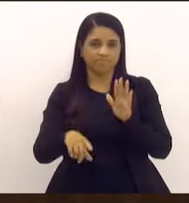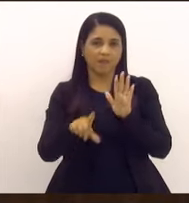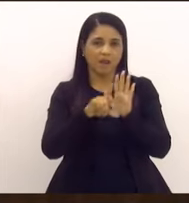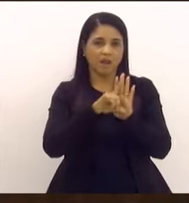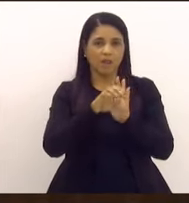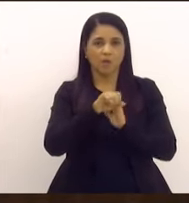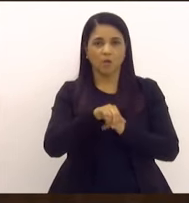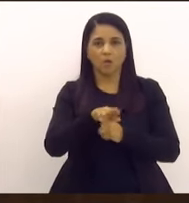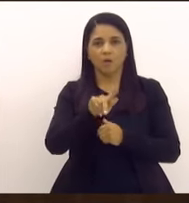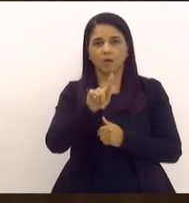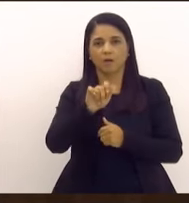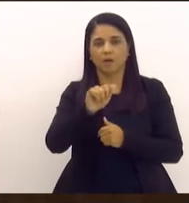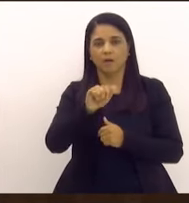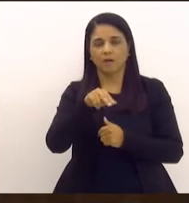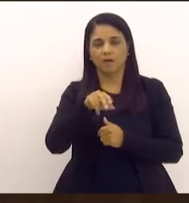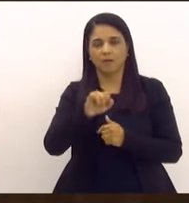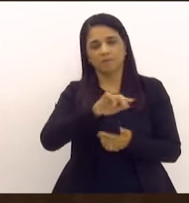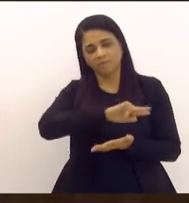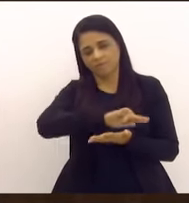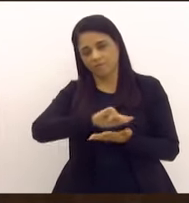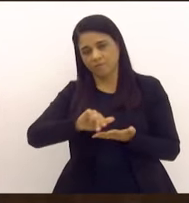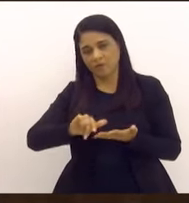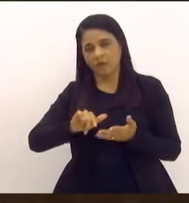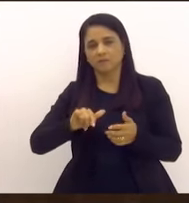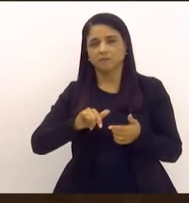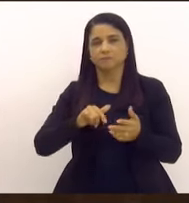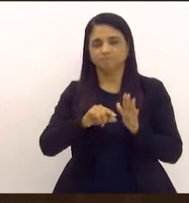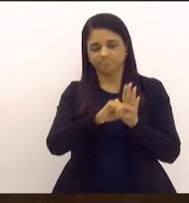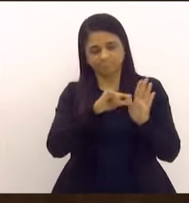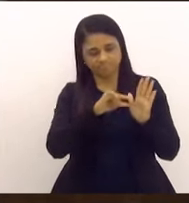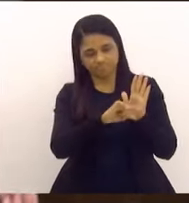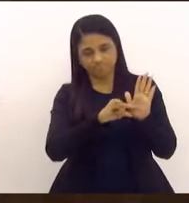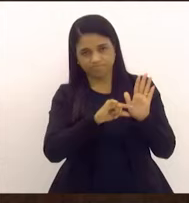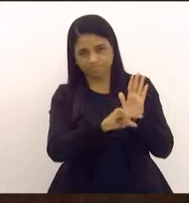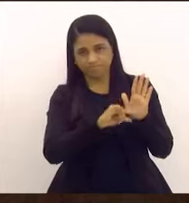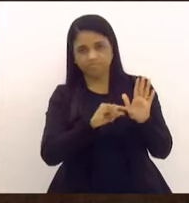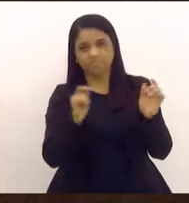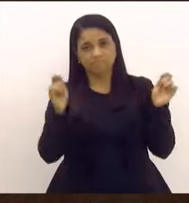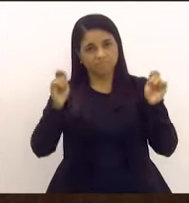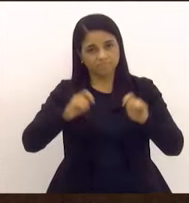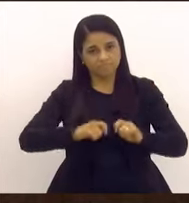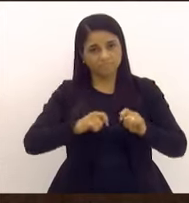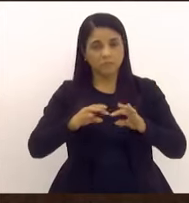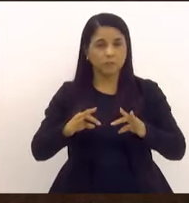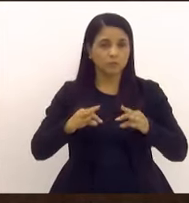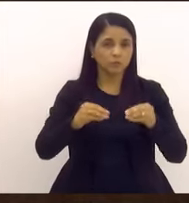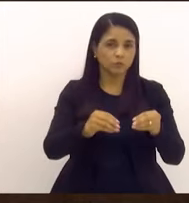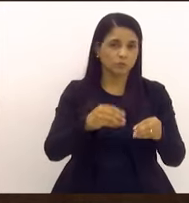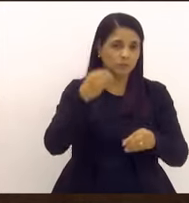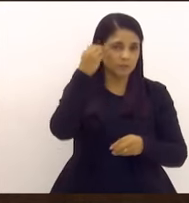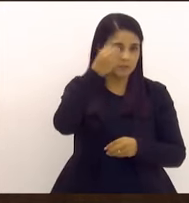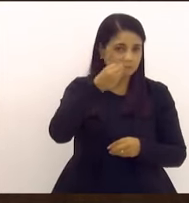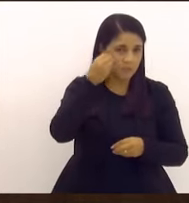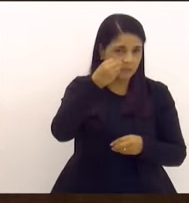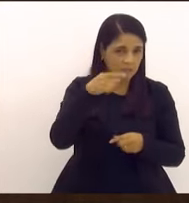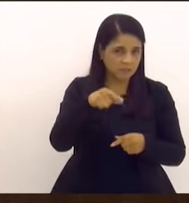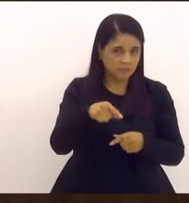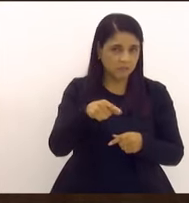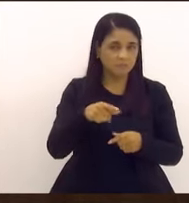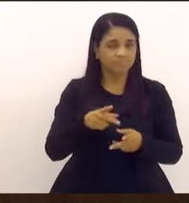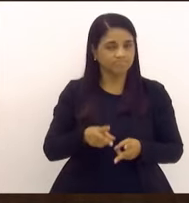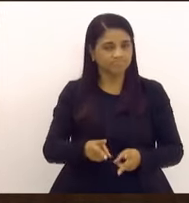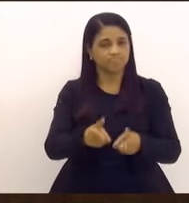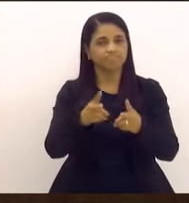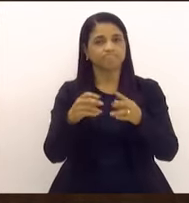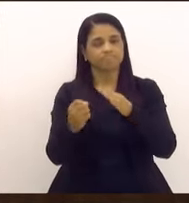possui diversas disposições e, por isso mesmo, por dar conta de toda uma carreira, por muito tempo